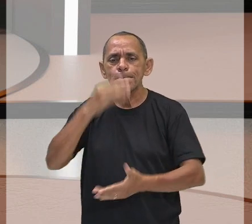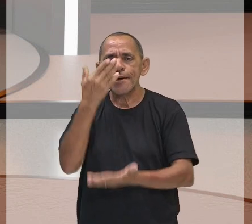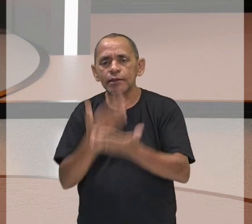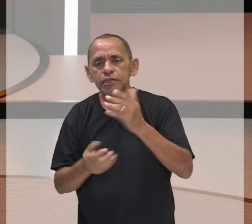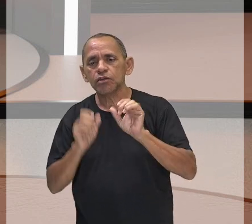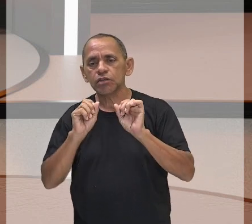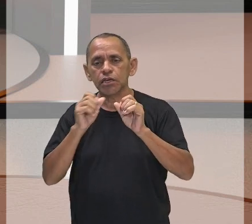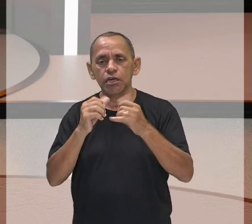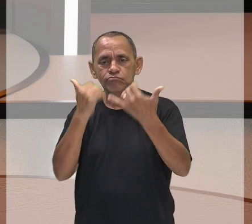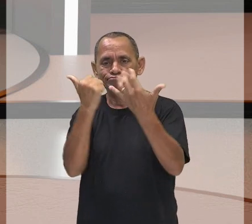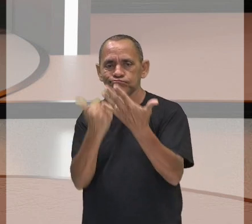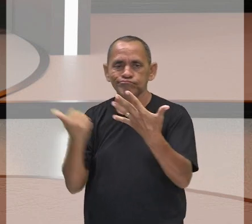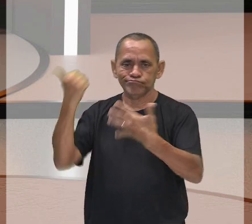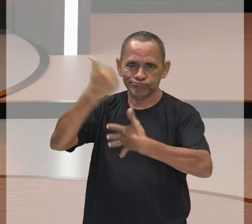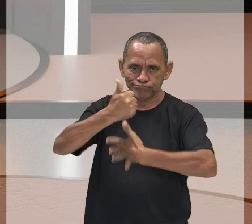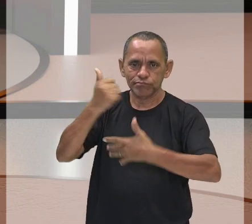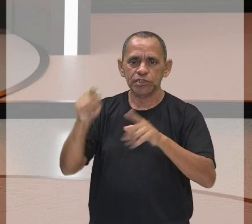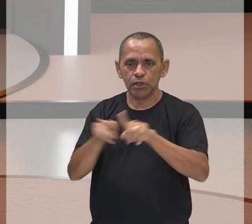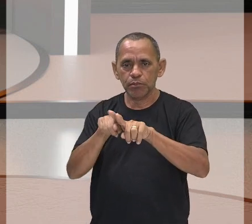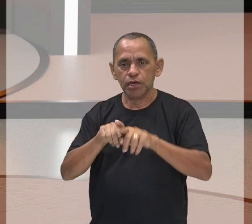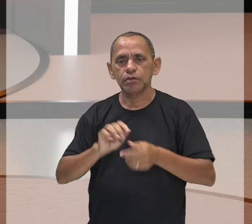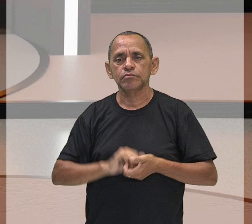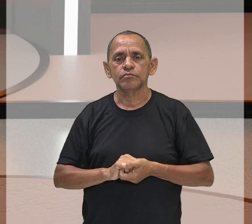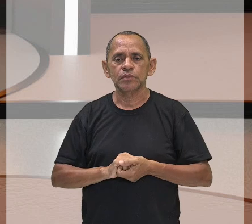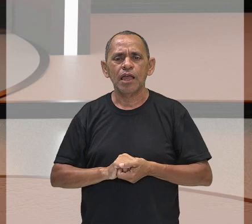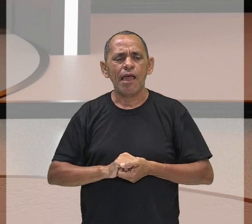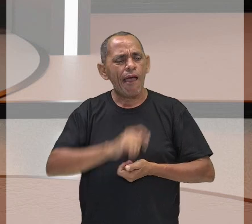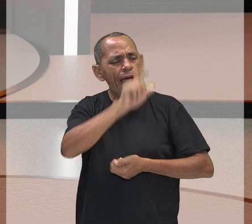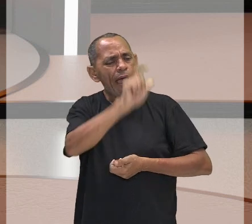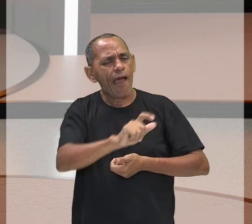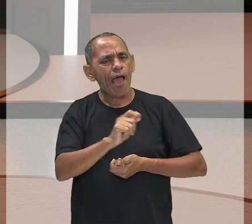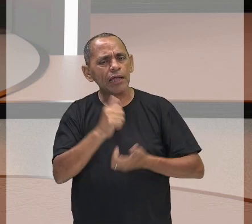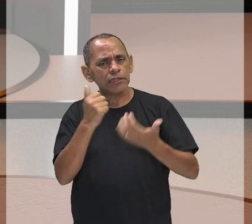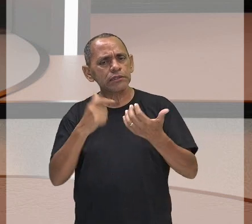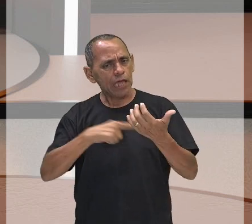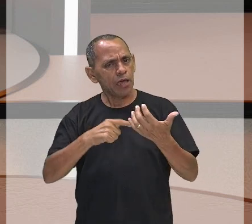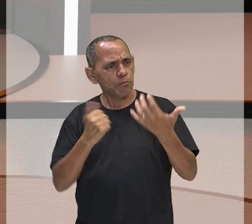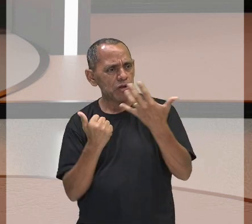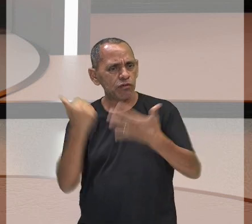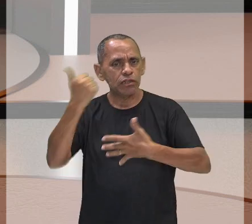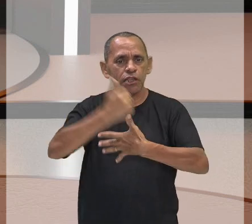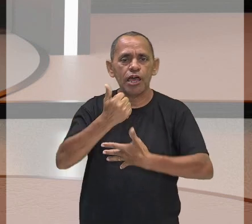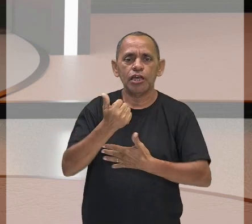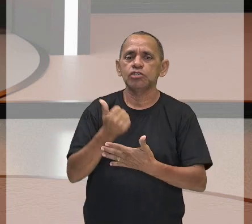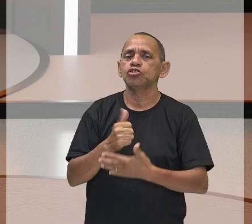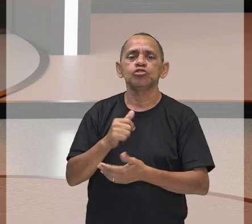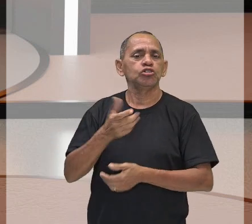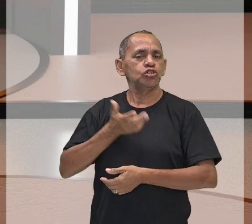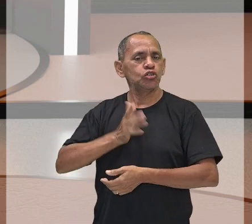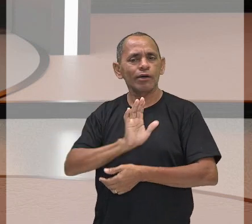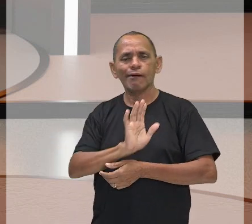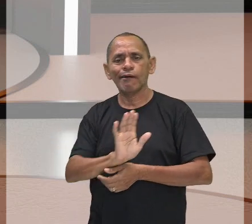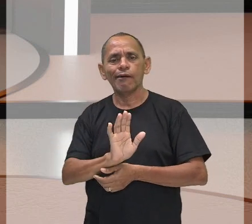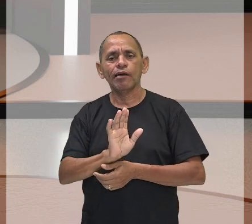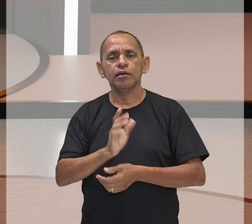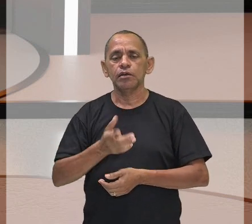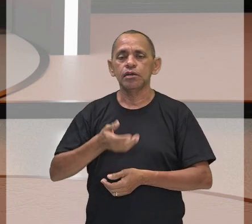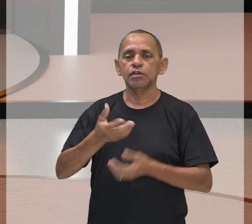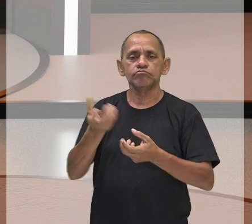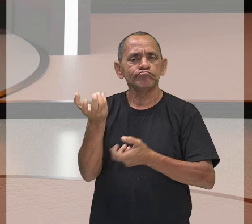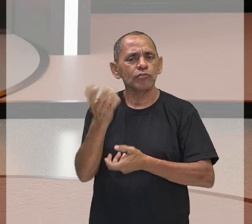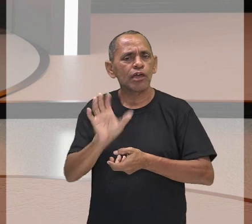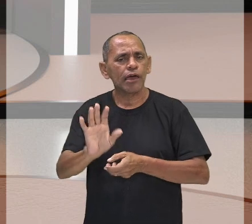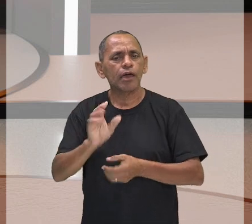é privilegiado não quer perder o seu privilégio. Faz de tudo para não perder o privilégio. E estava acontecendo com